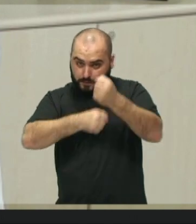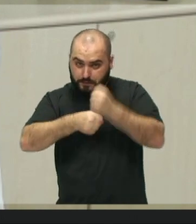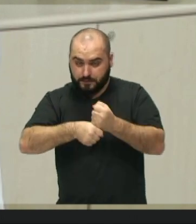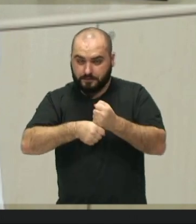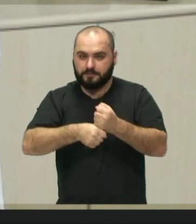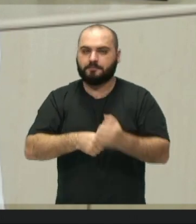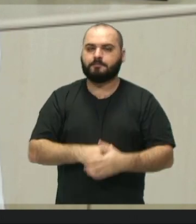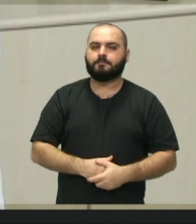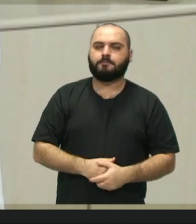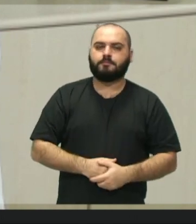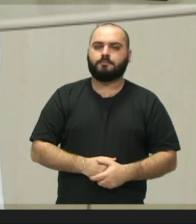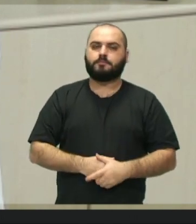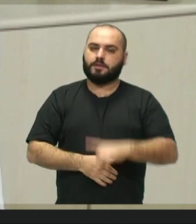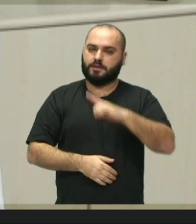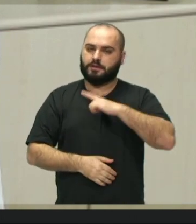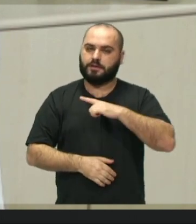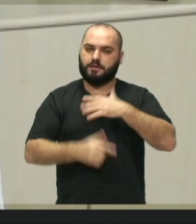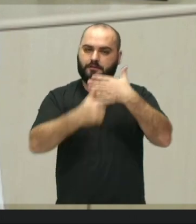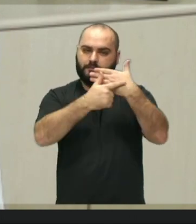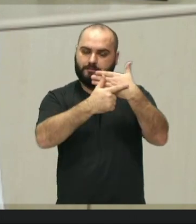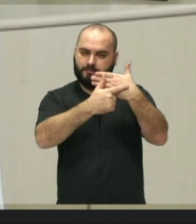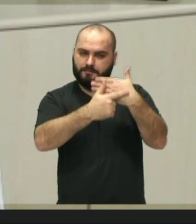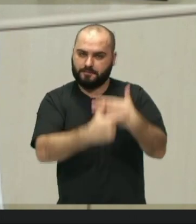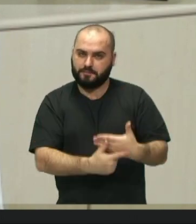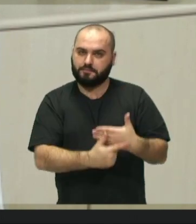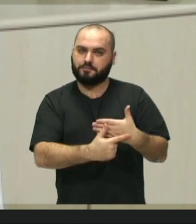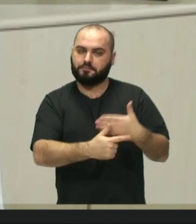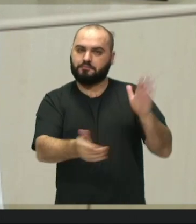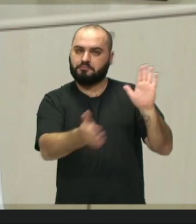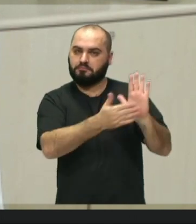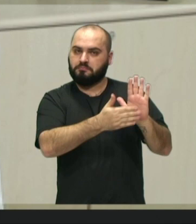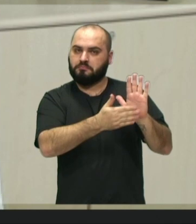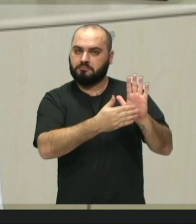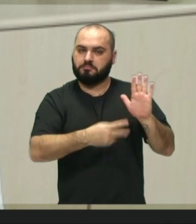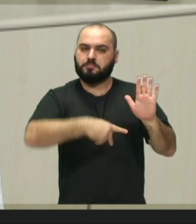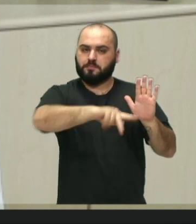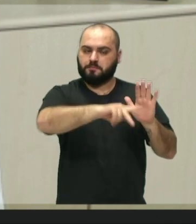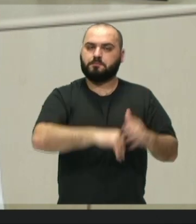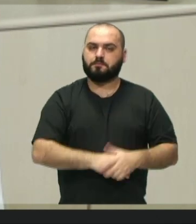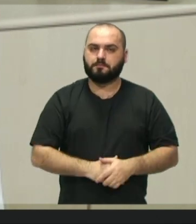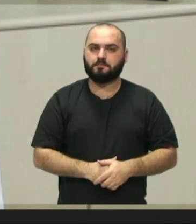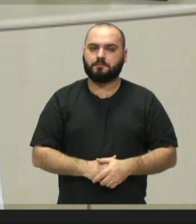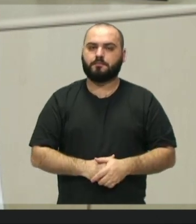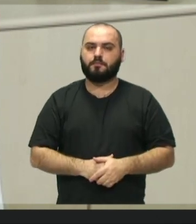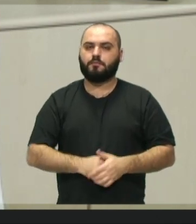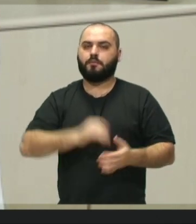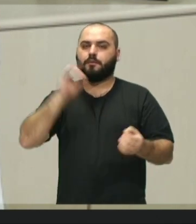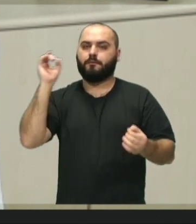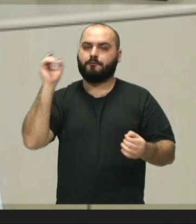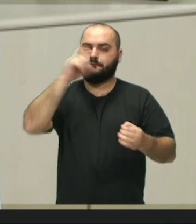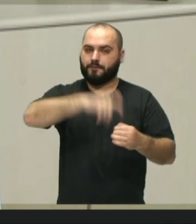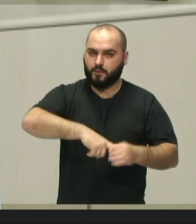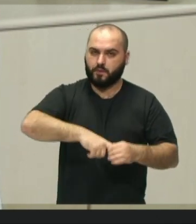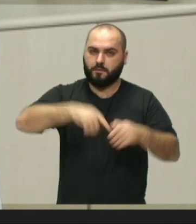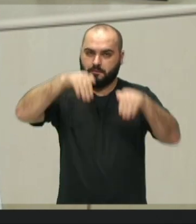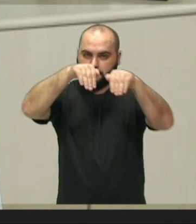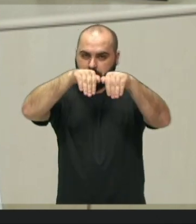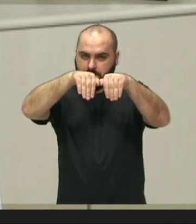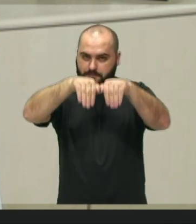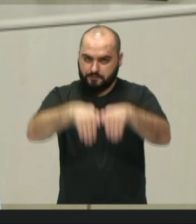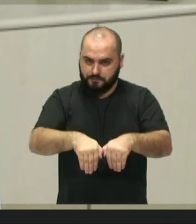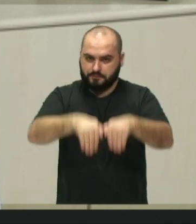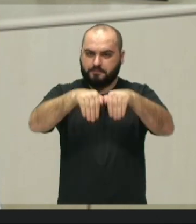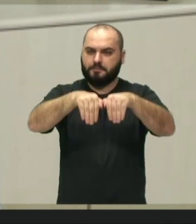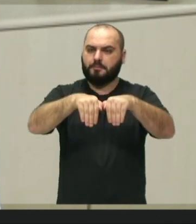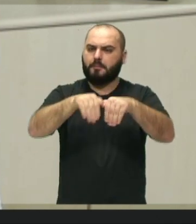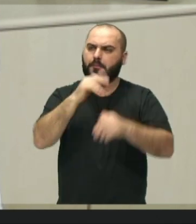ele cumpriu o papel para o qual ele foi proposto, ou seja, foi restabelecer os padrões de potabilidade, tanto é que, se eu não